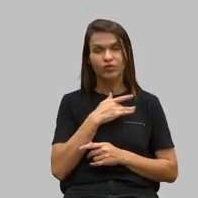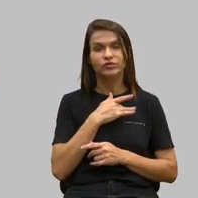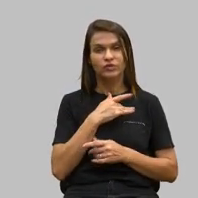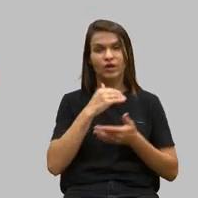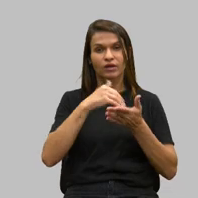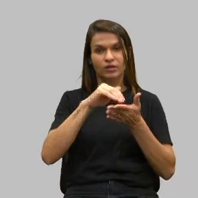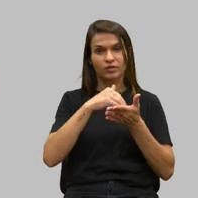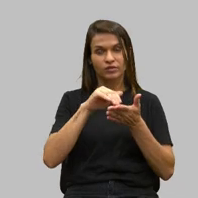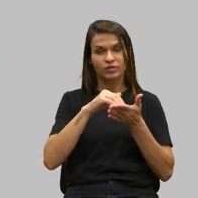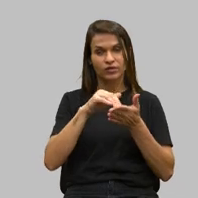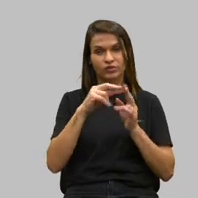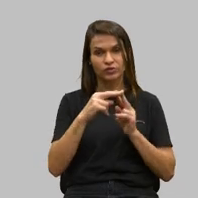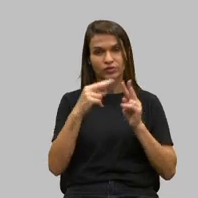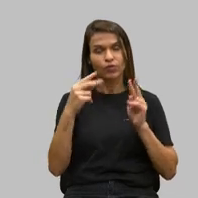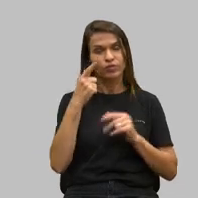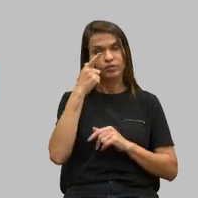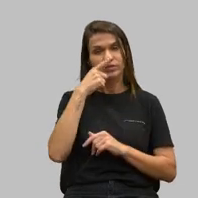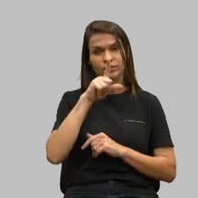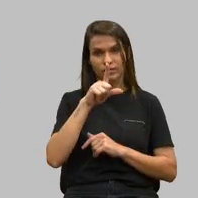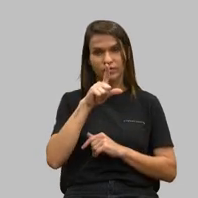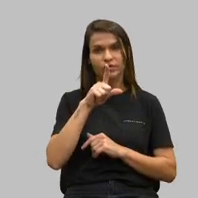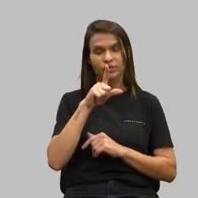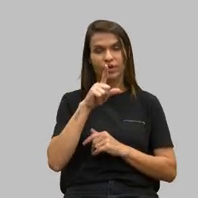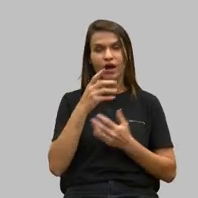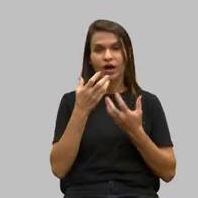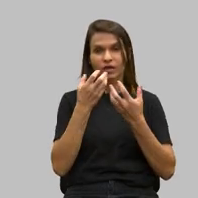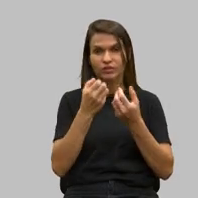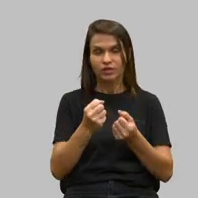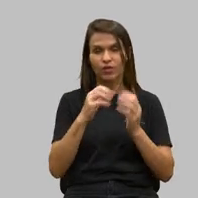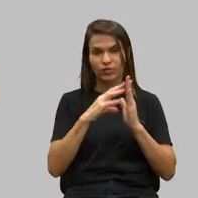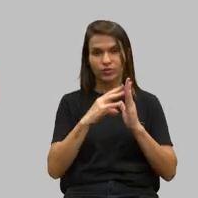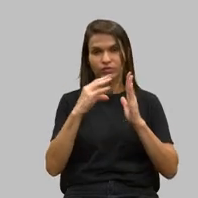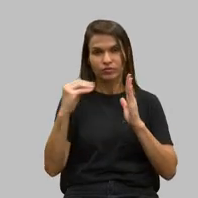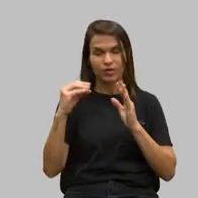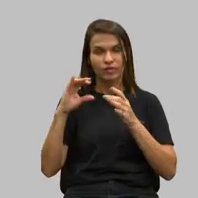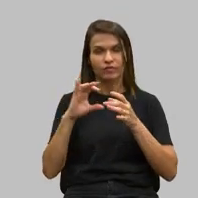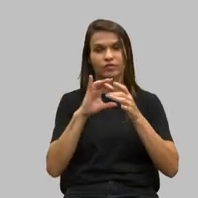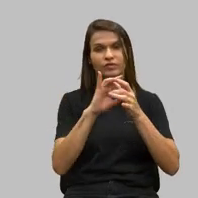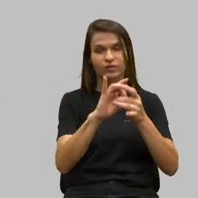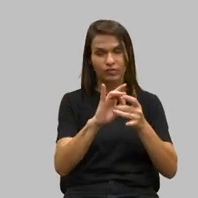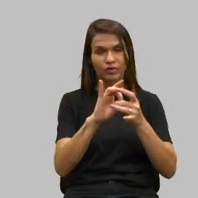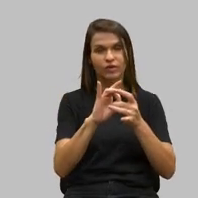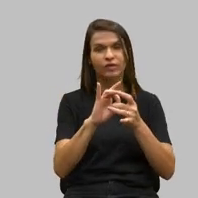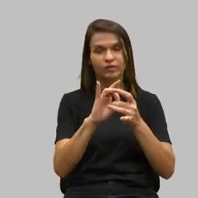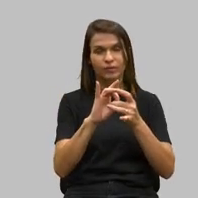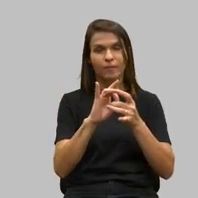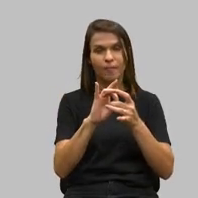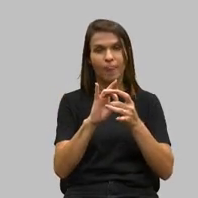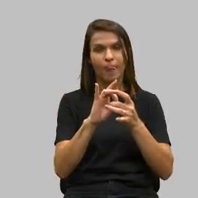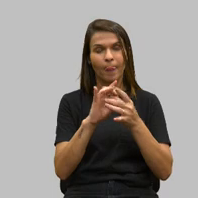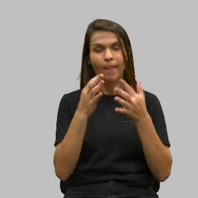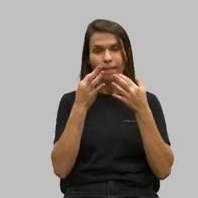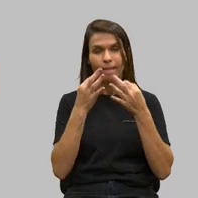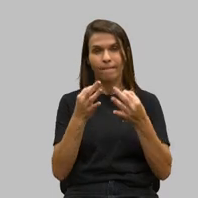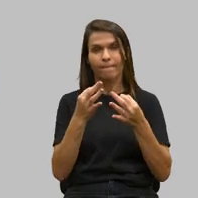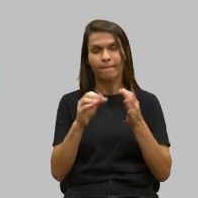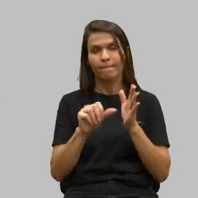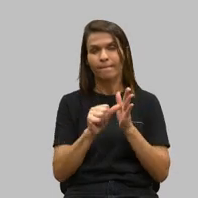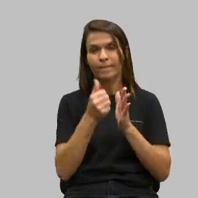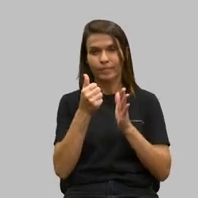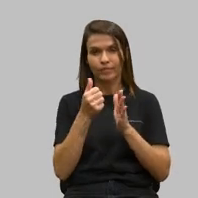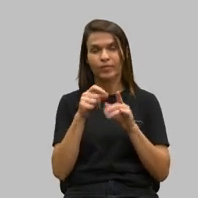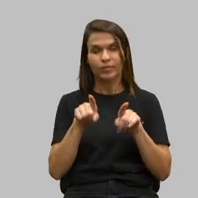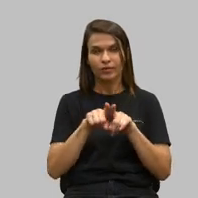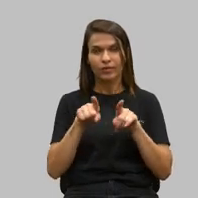Digital, conseguiu aceitar o nosso modelo, vinculado à atenção primária, linha matéria infantil, então